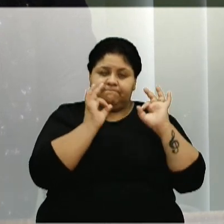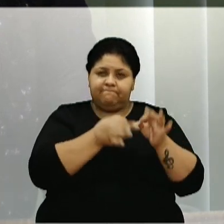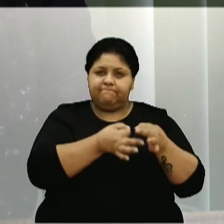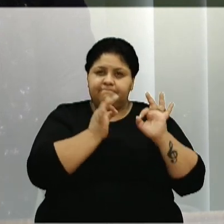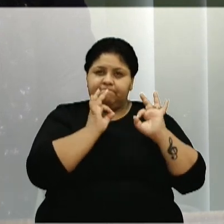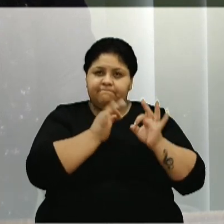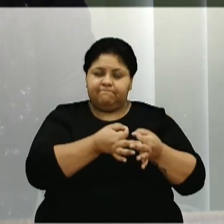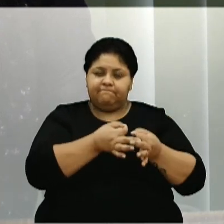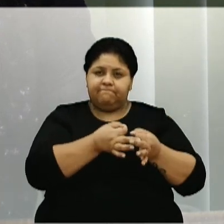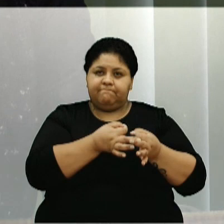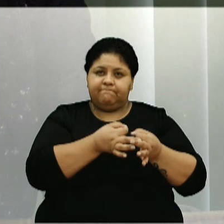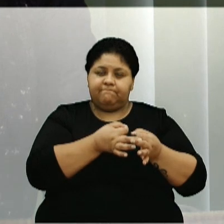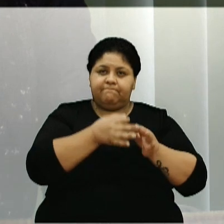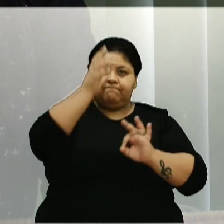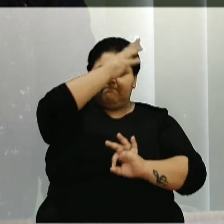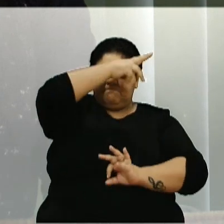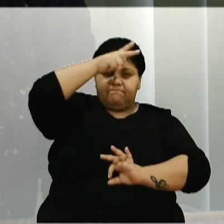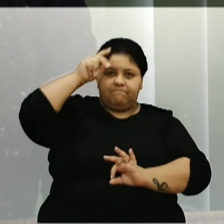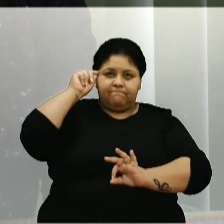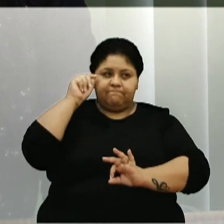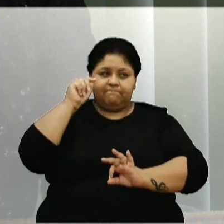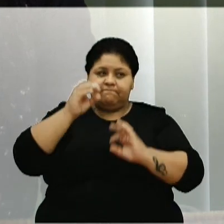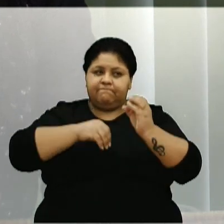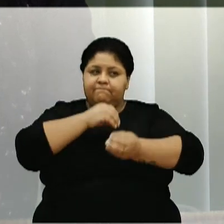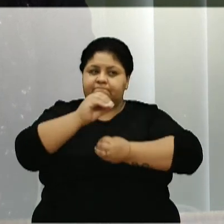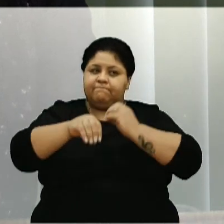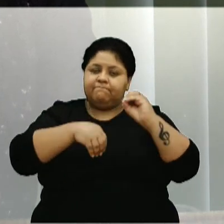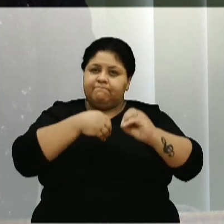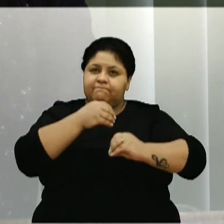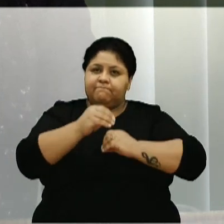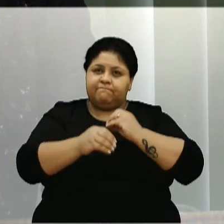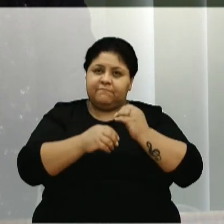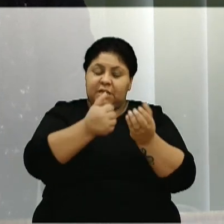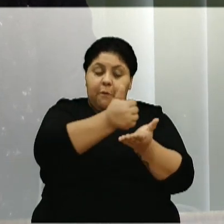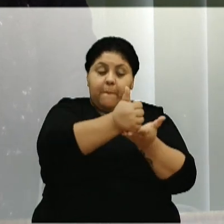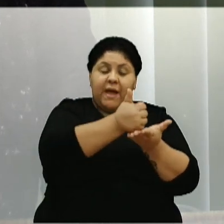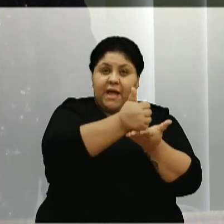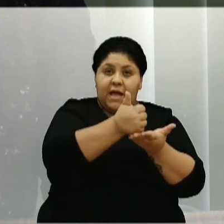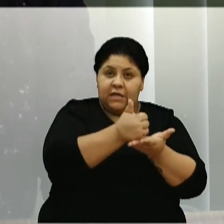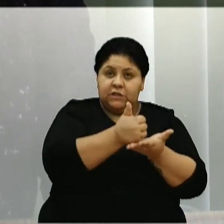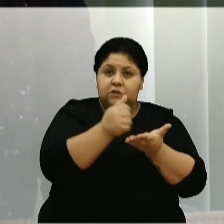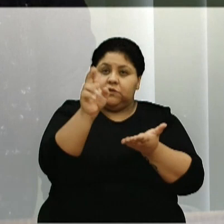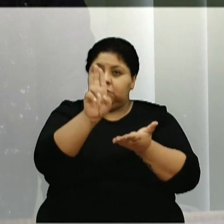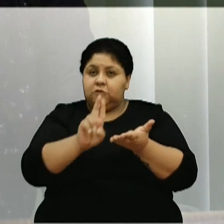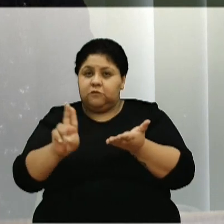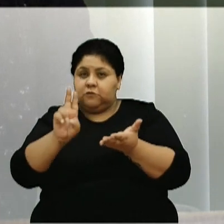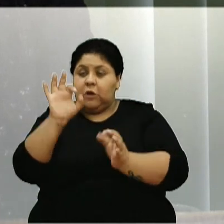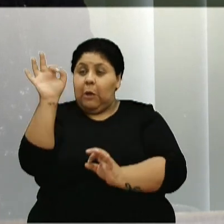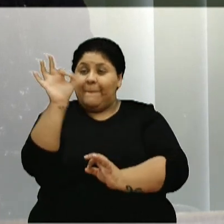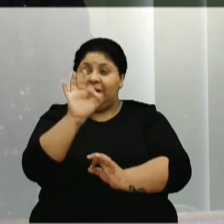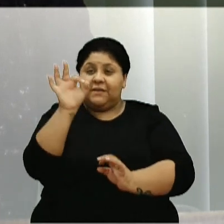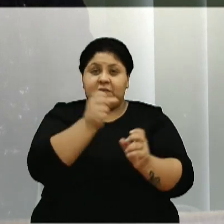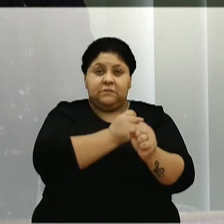extraordinária, aonde o município vai se envolver naquelas questões básicas de ocupação, percentual de